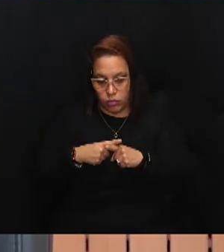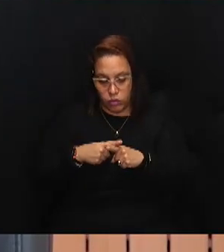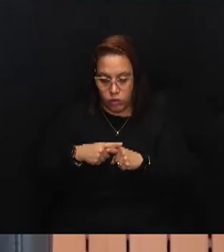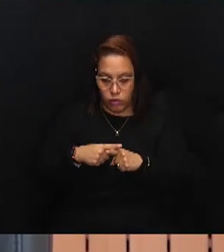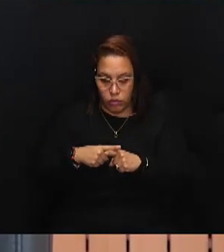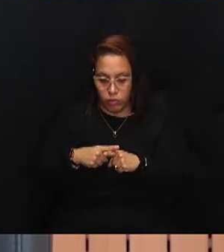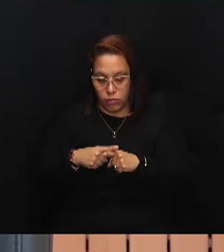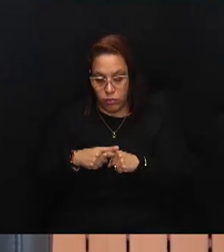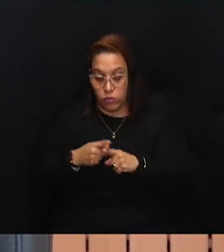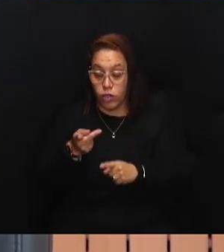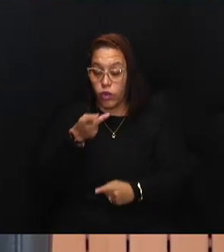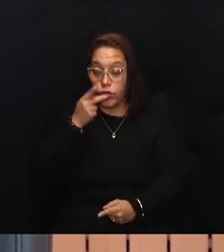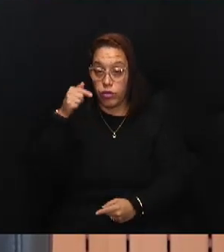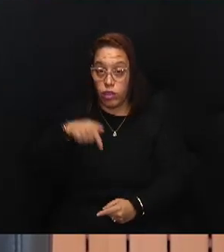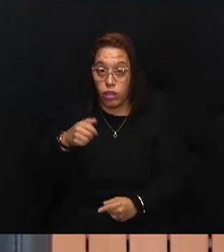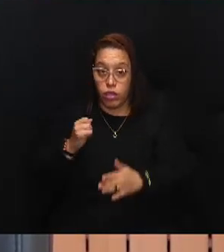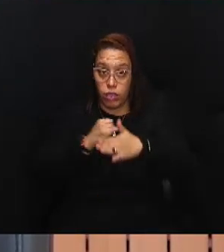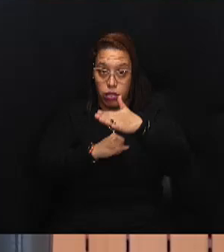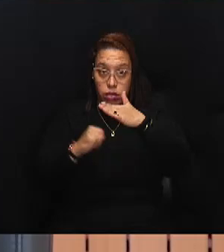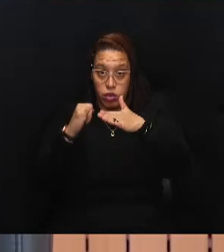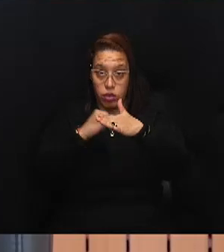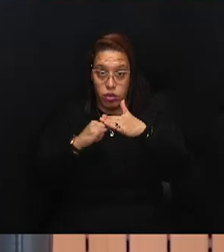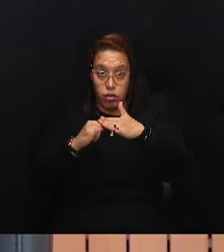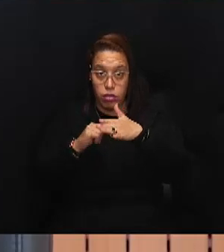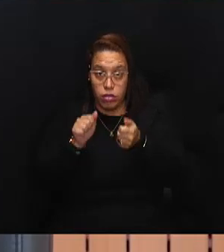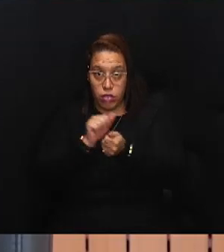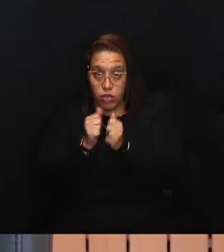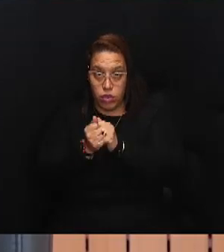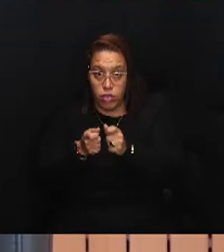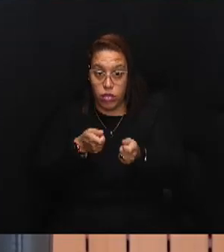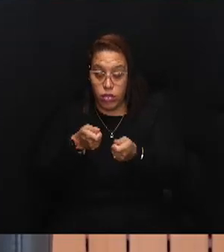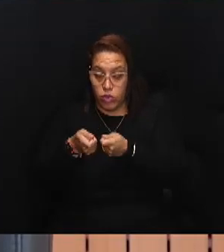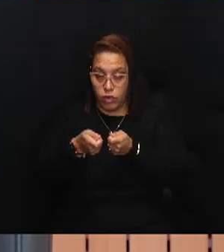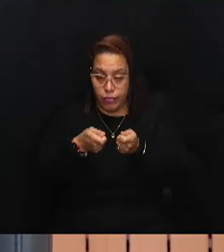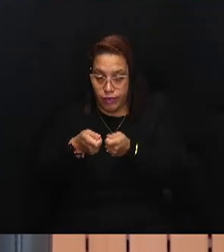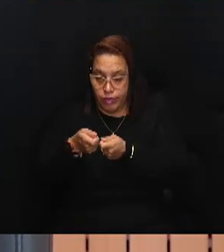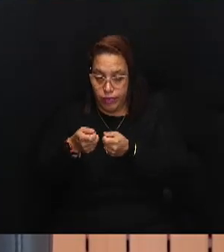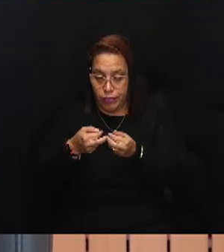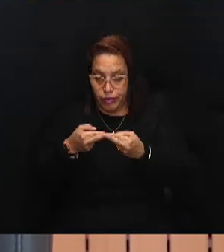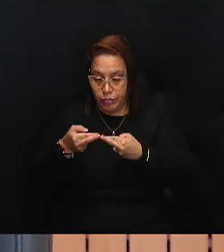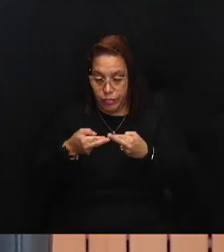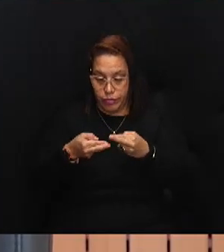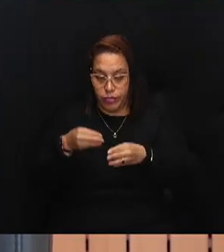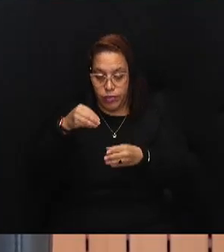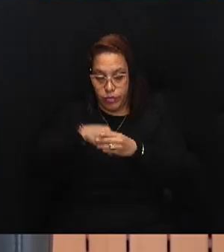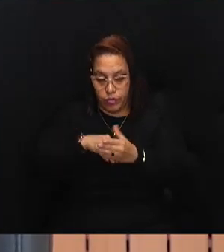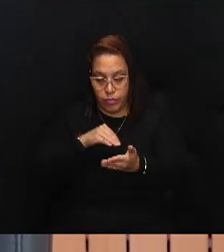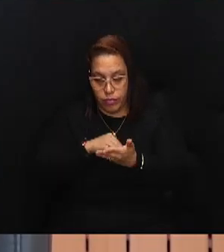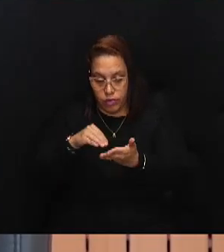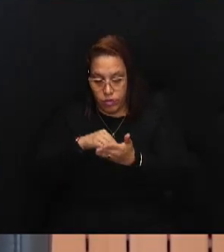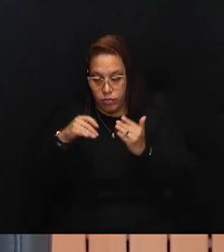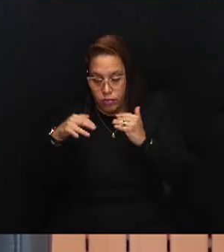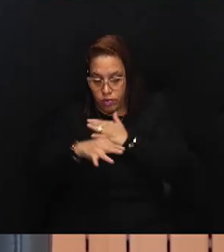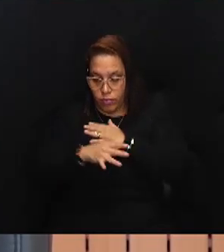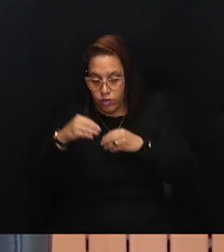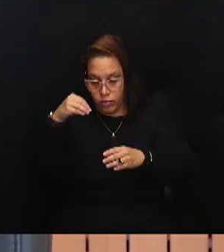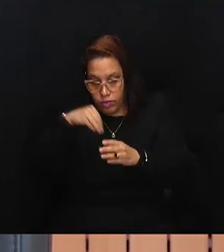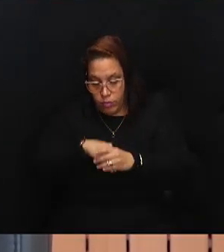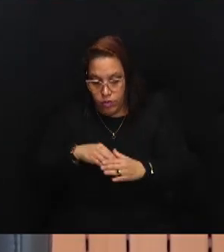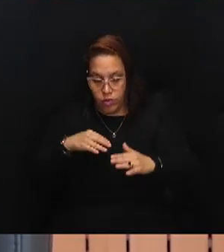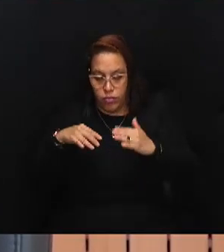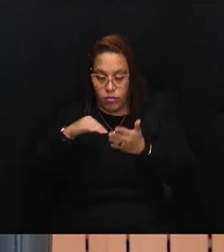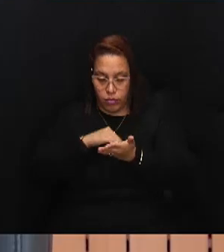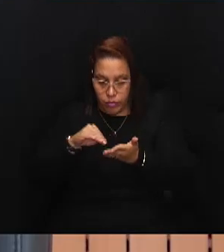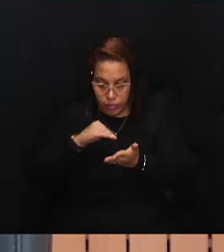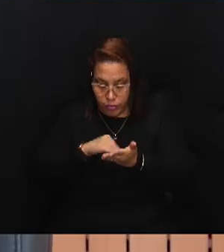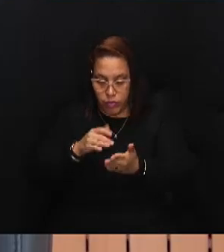Ele diz que aquela instituição está devidamente regularizada dentro da Secretaria de Urbanismo, dentro da